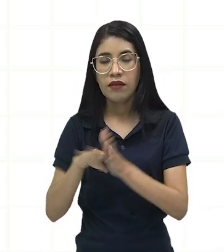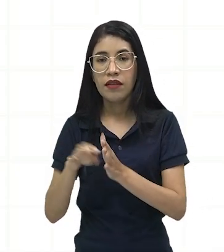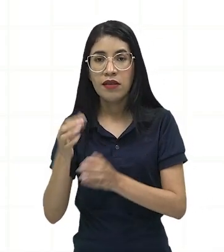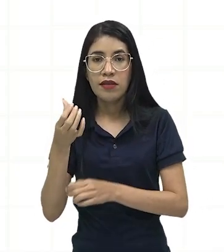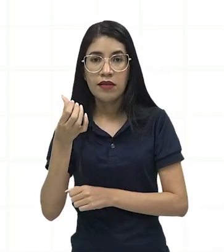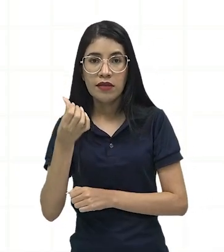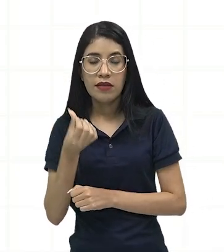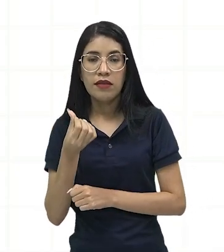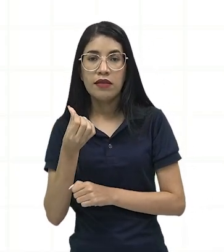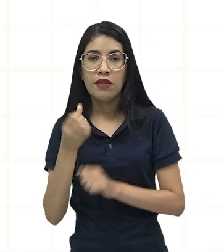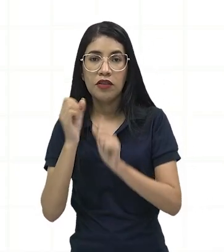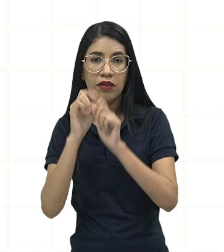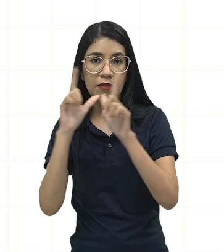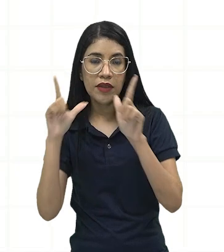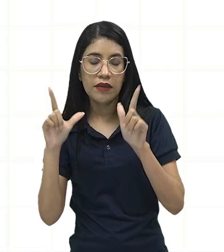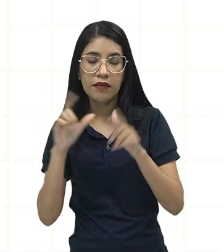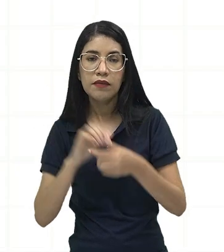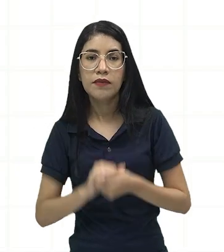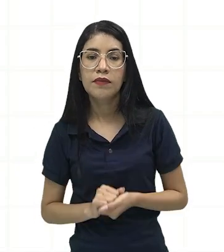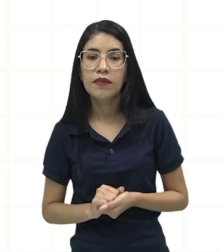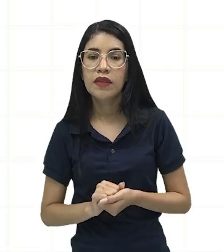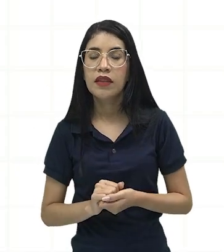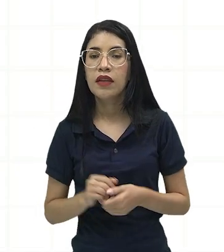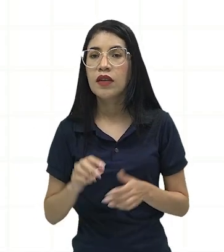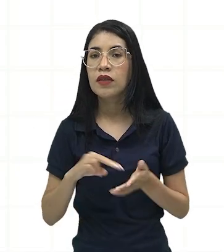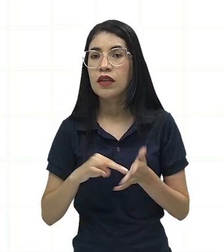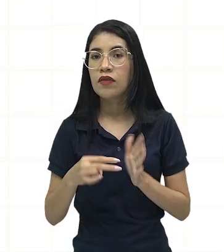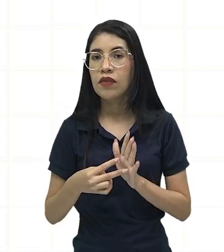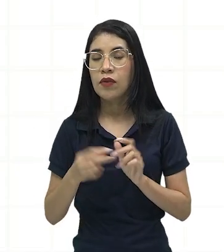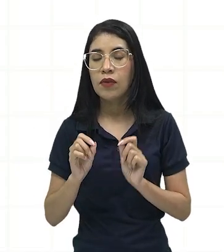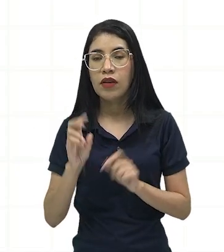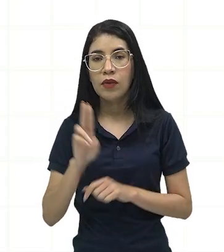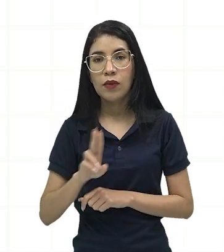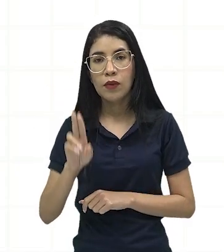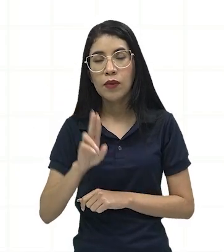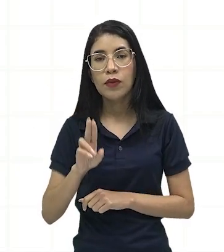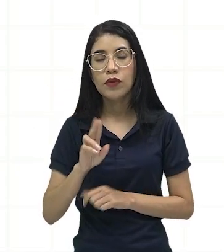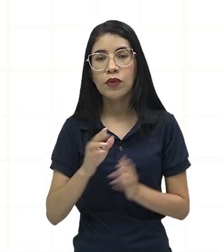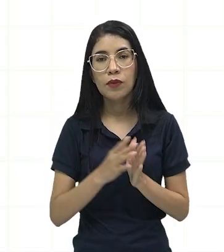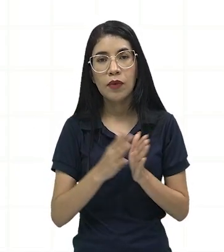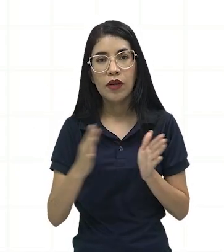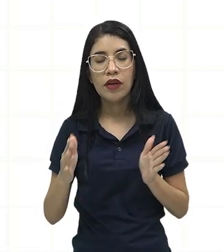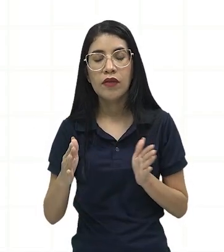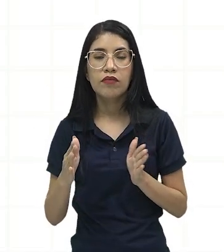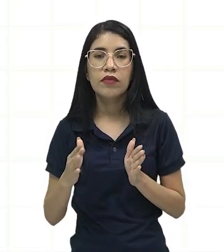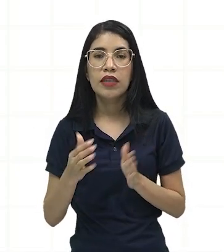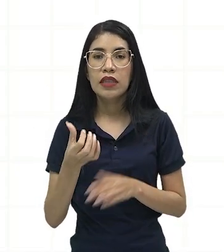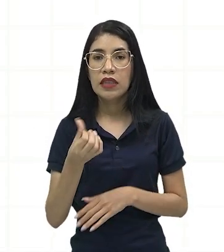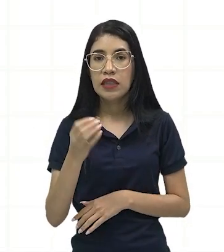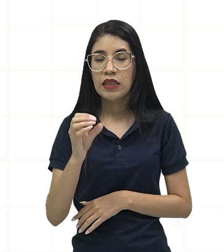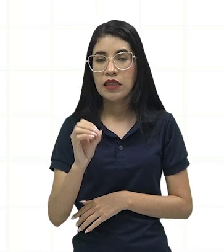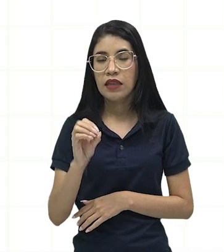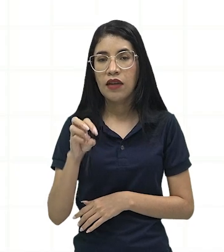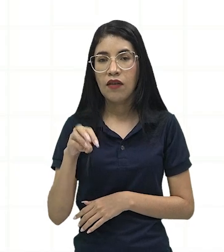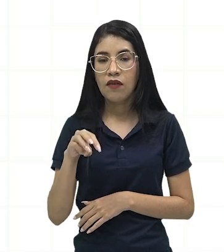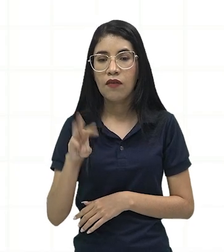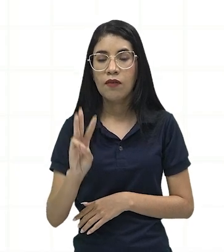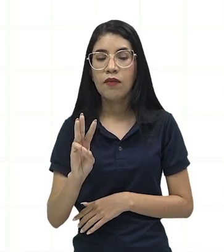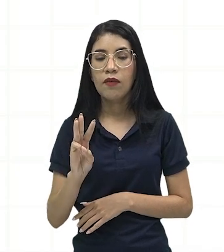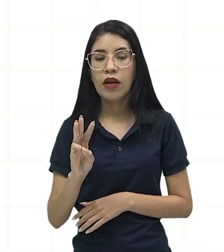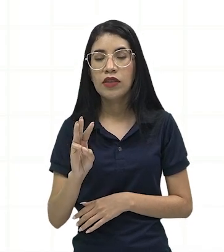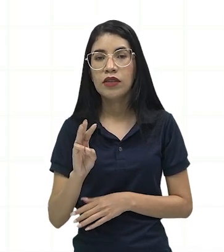seguinte. E aí quer dizer o seguinte, que nós consumimos esses 60 watts durante aproximadamente 10 horas, o